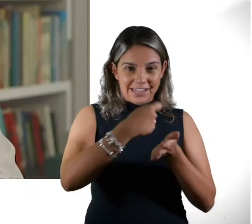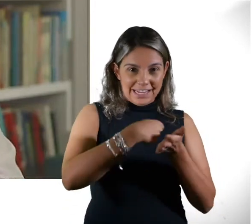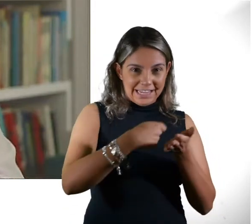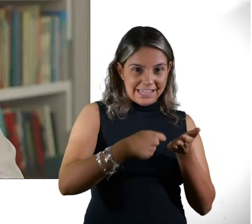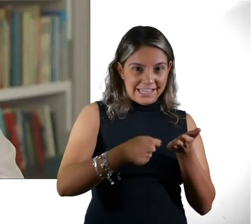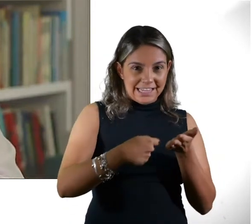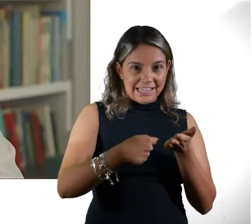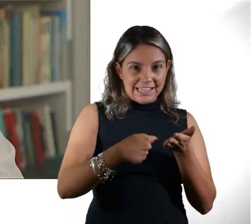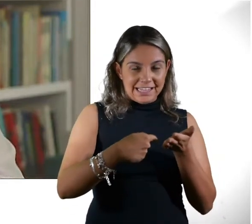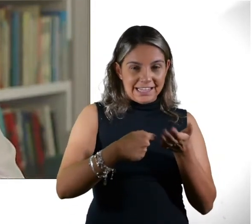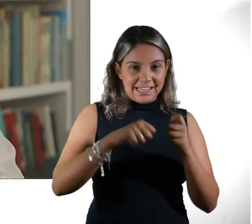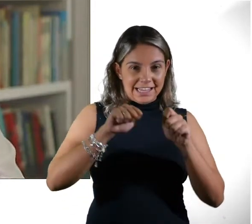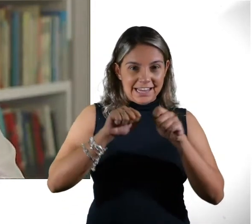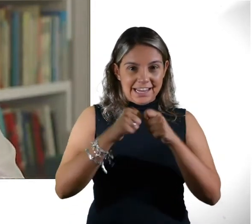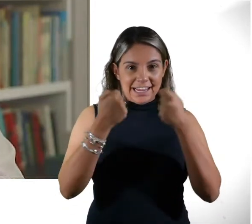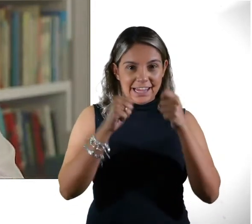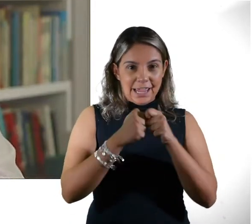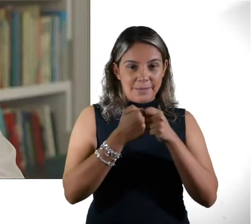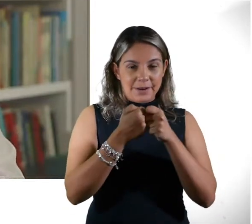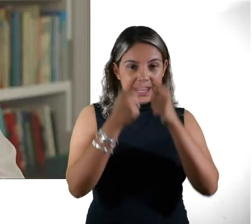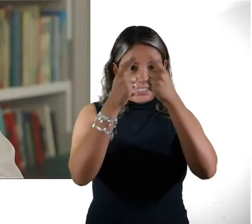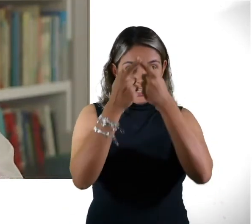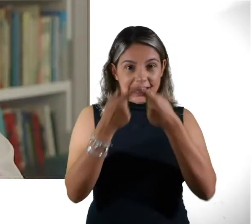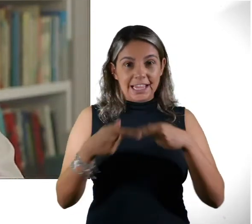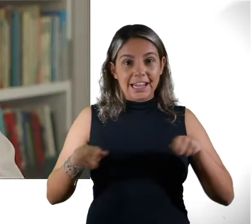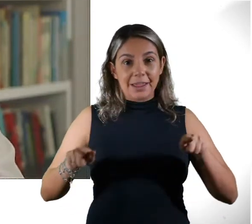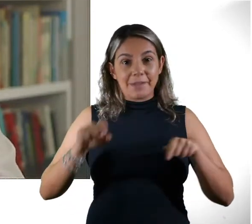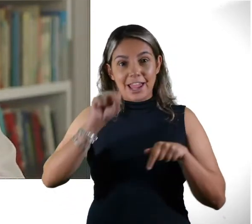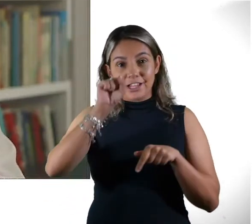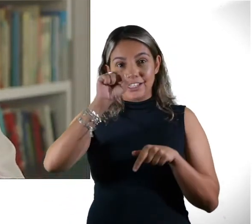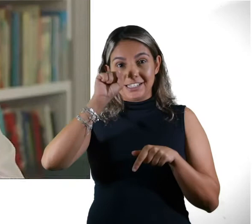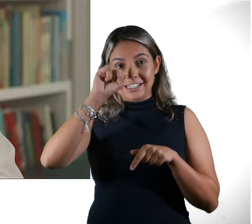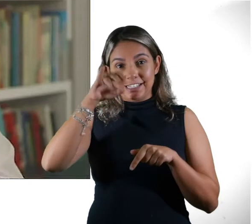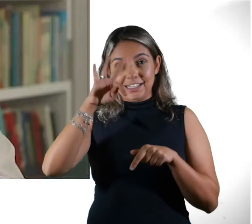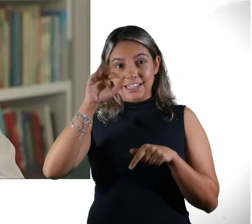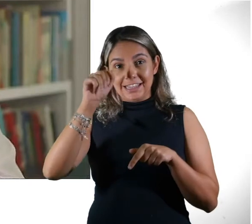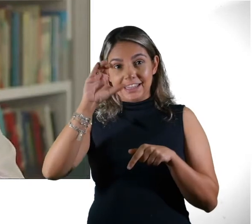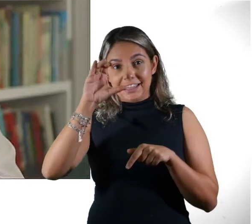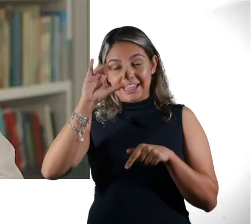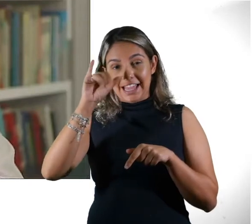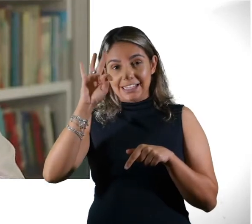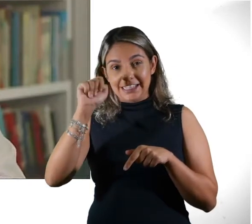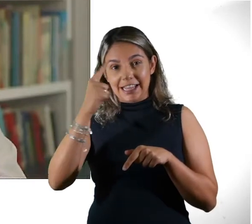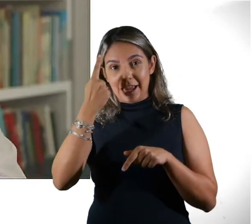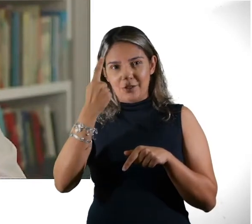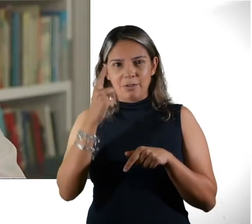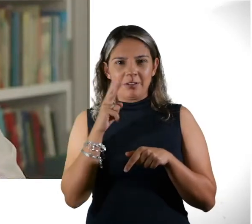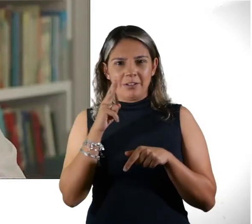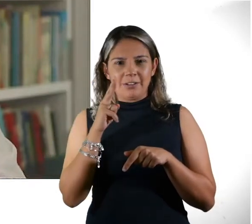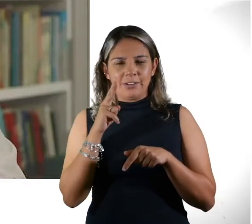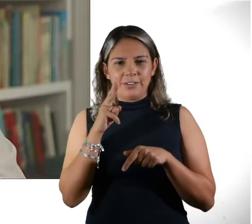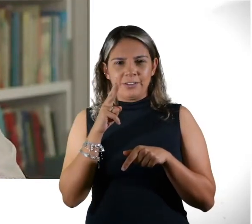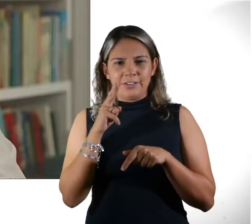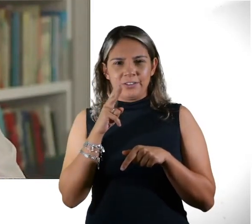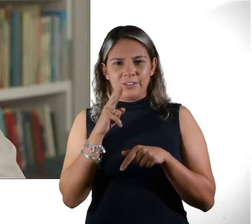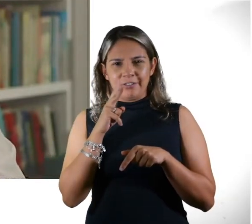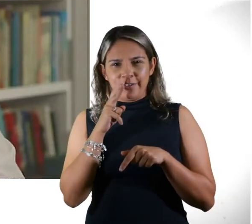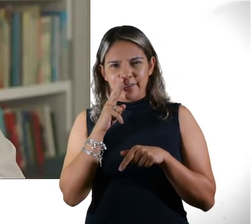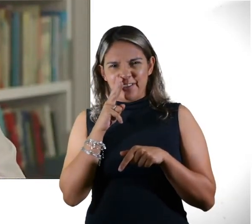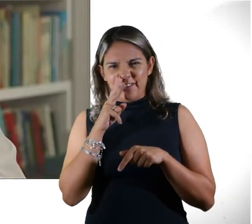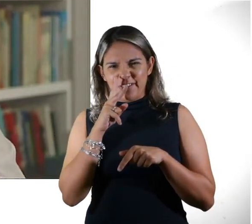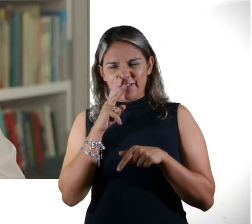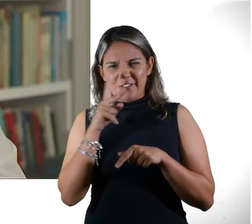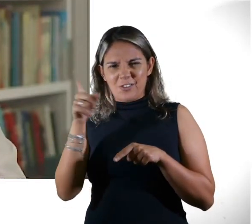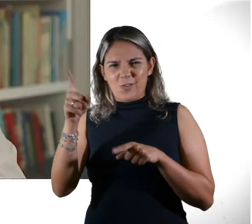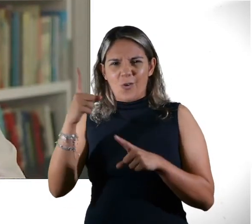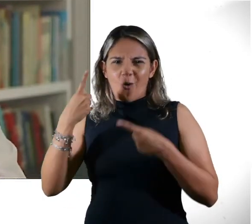escrita com quebras gramaticais e sintáticas são uma vingança contra o dono da